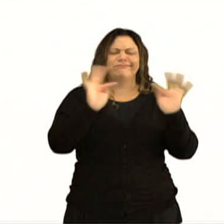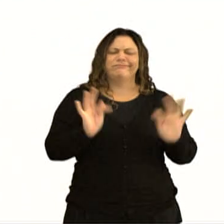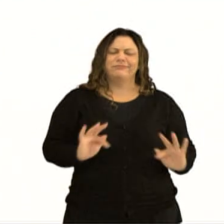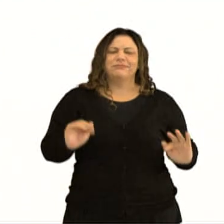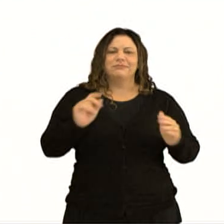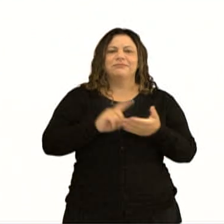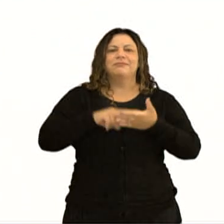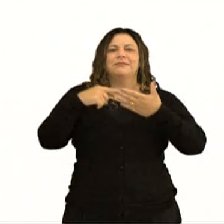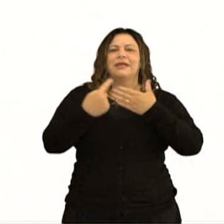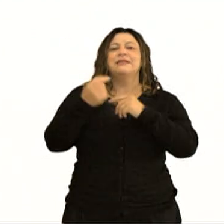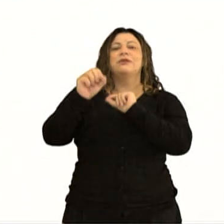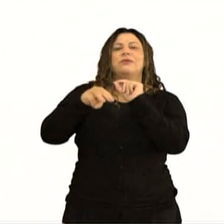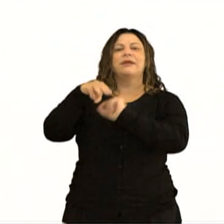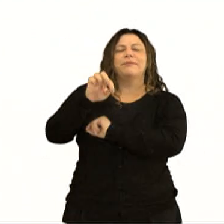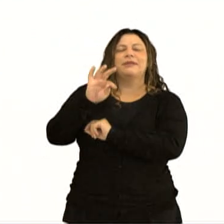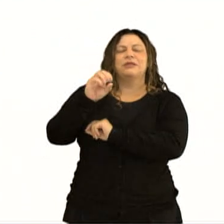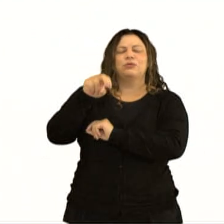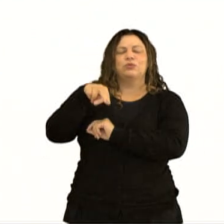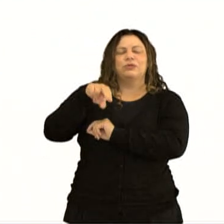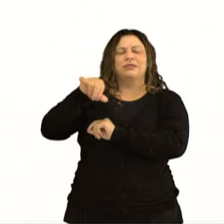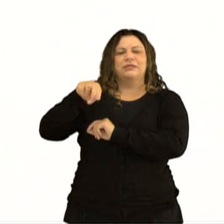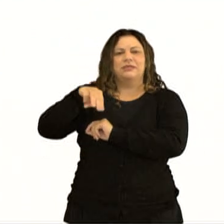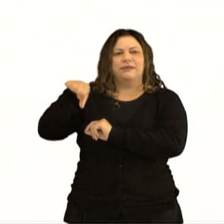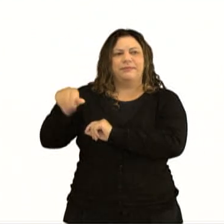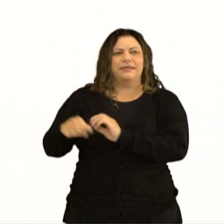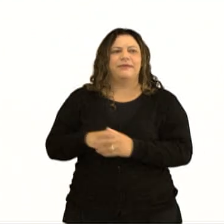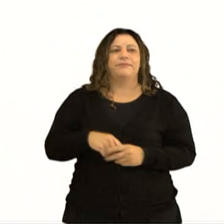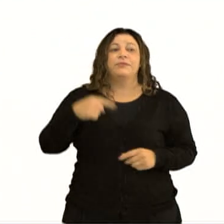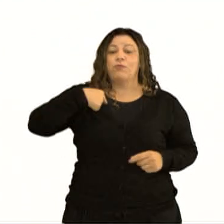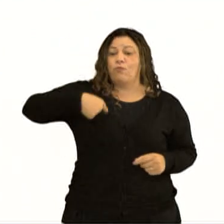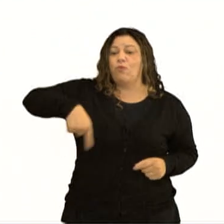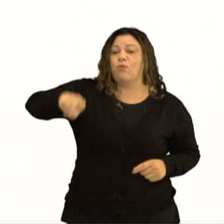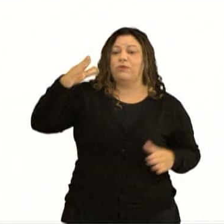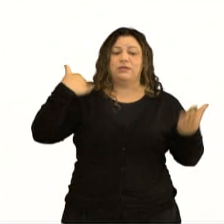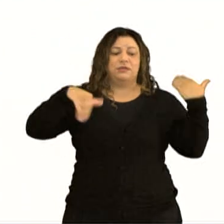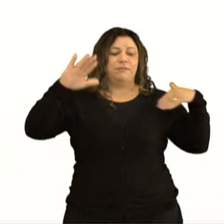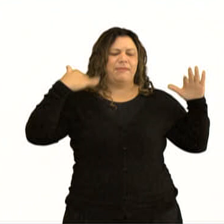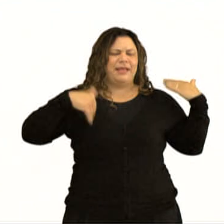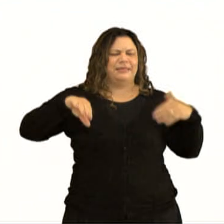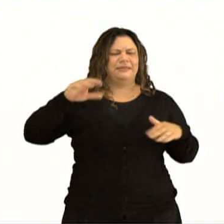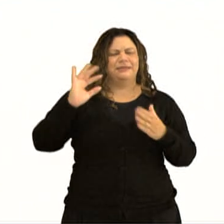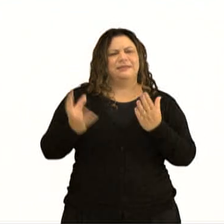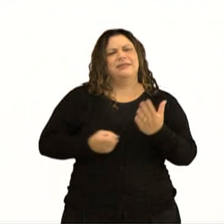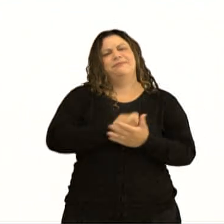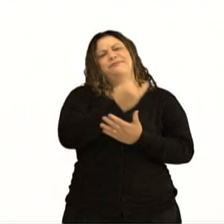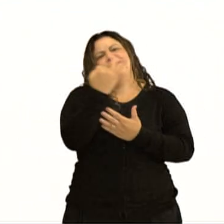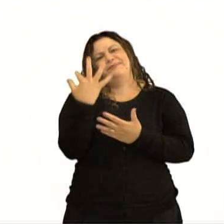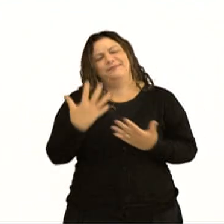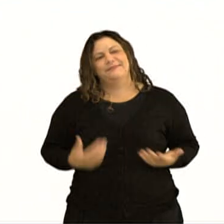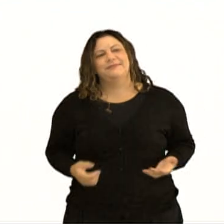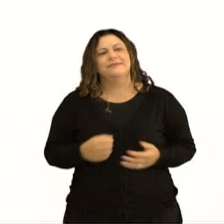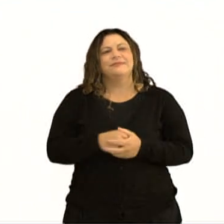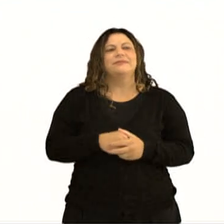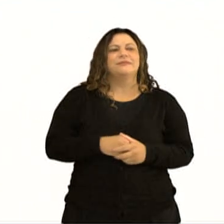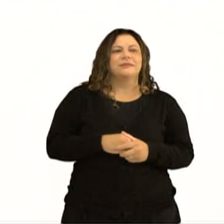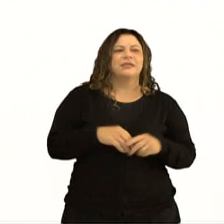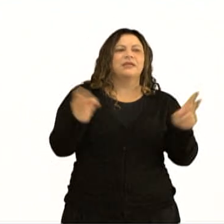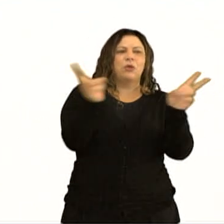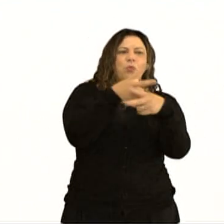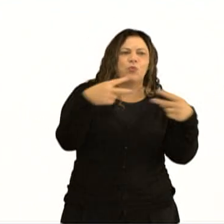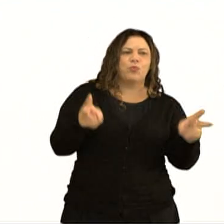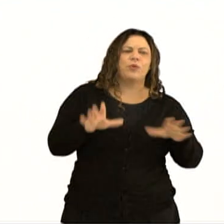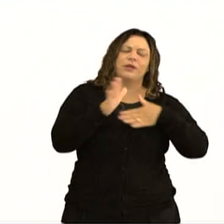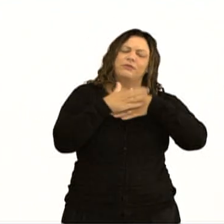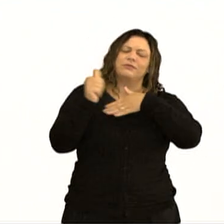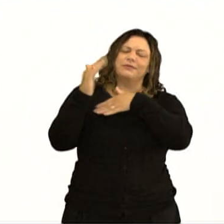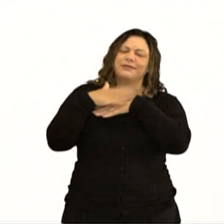metonímia. Letra D, vou fazer este passeio 1000 vezes. Hipérbole. Letra E, o vento